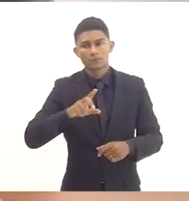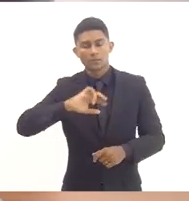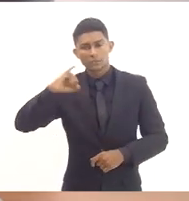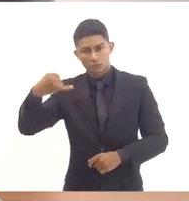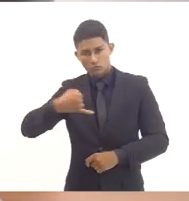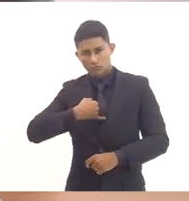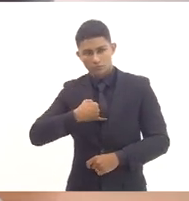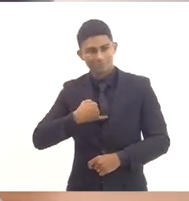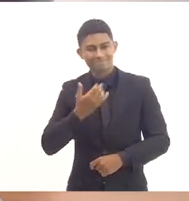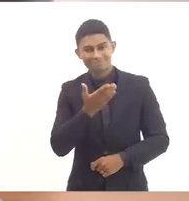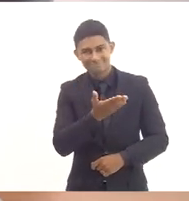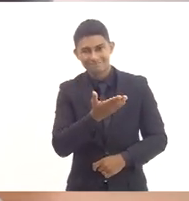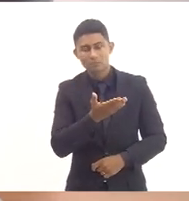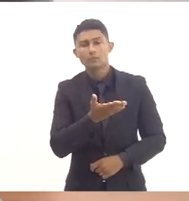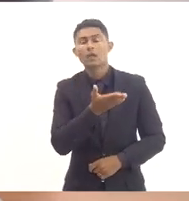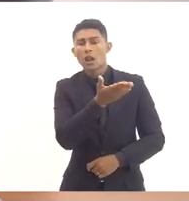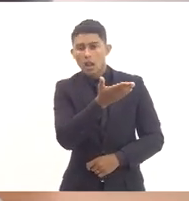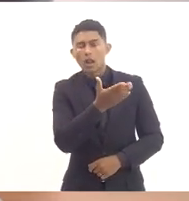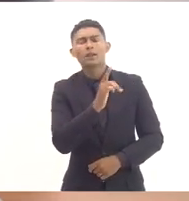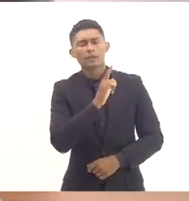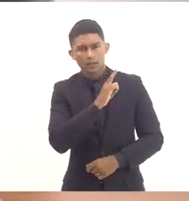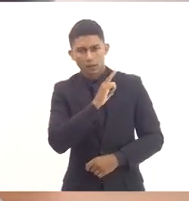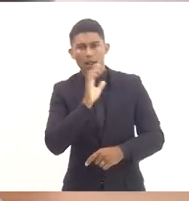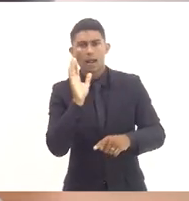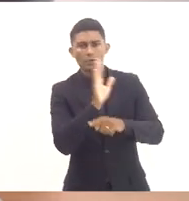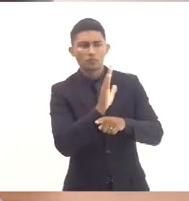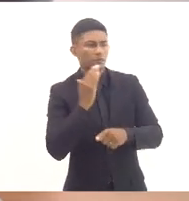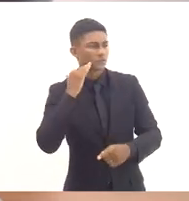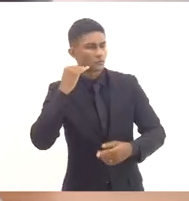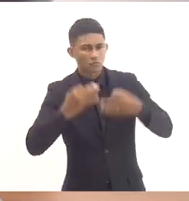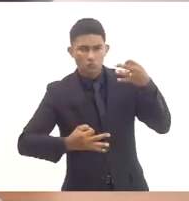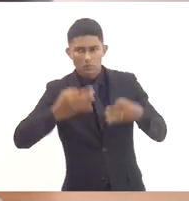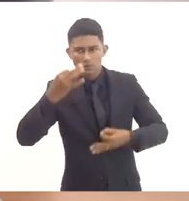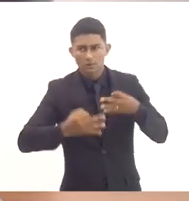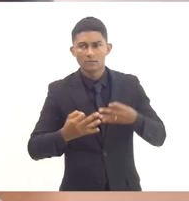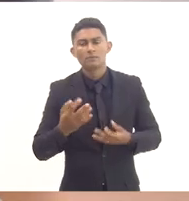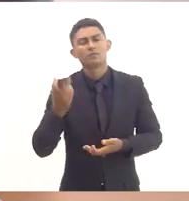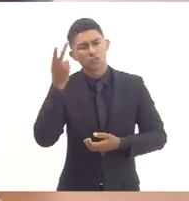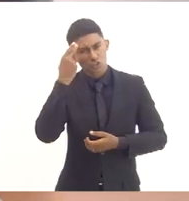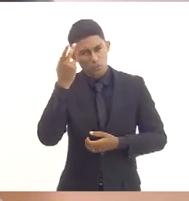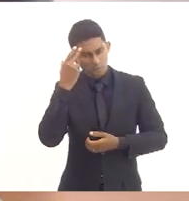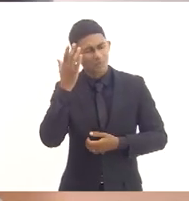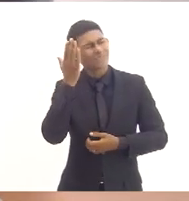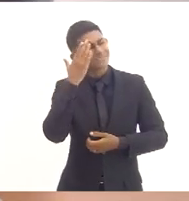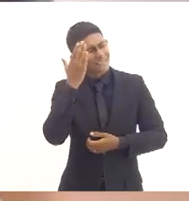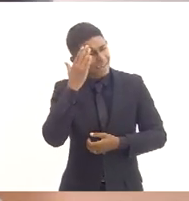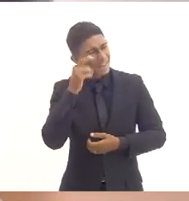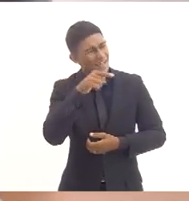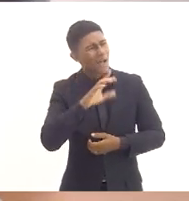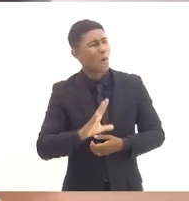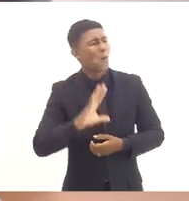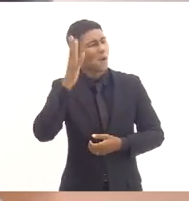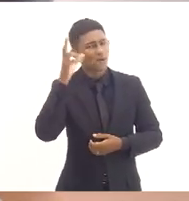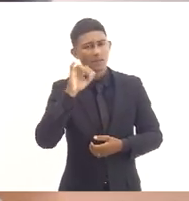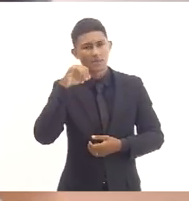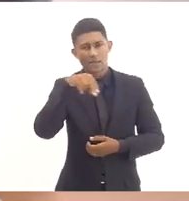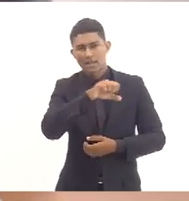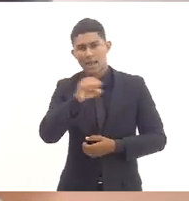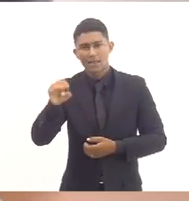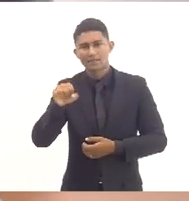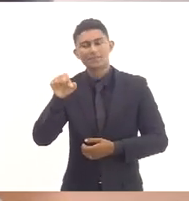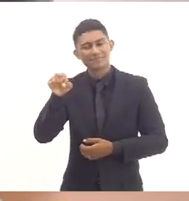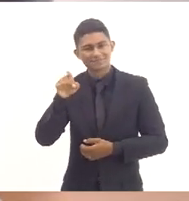Eles prestam assistência judiciária nesses casos que é muito comum como você mesma disse INSS lamentavelmente